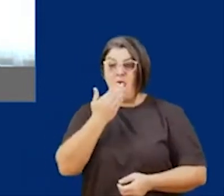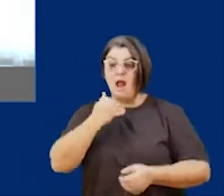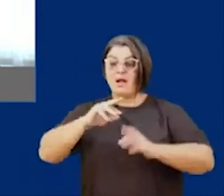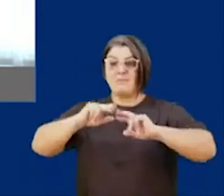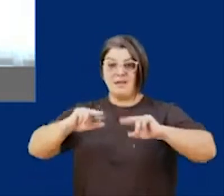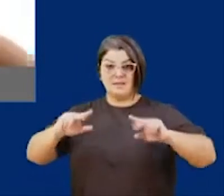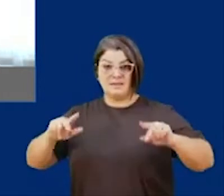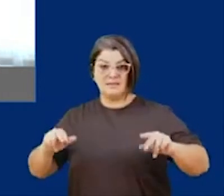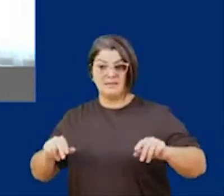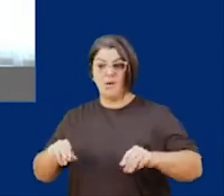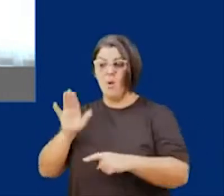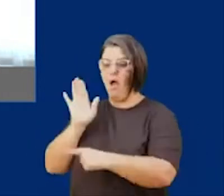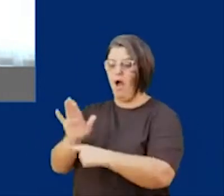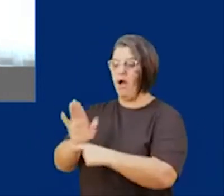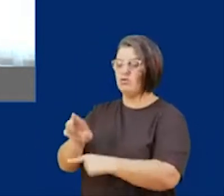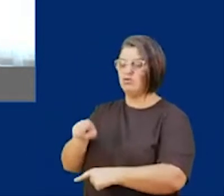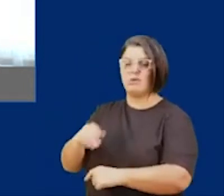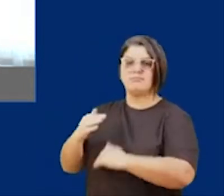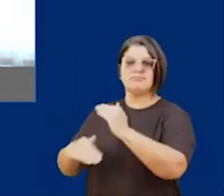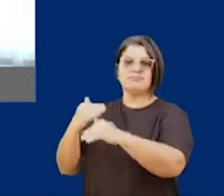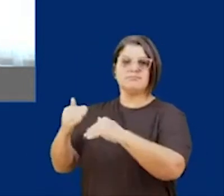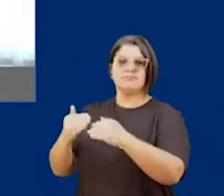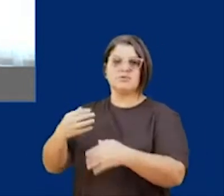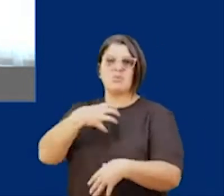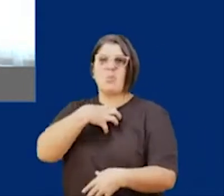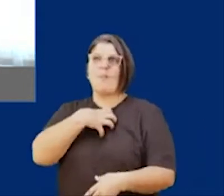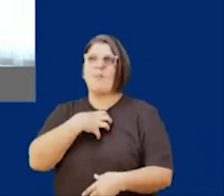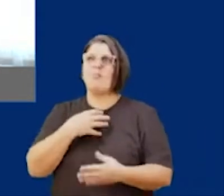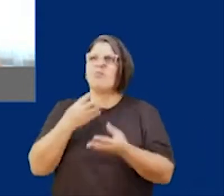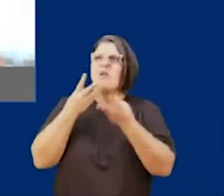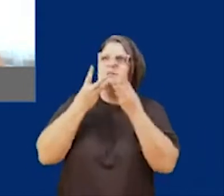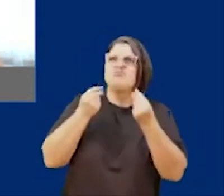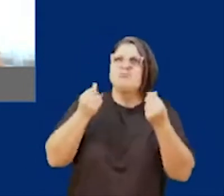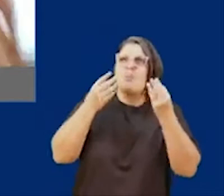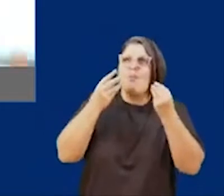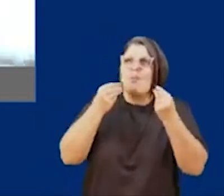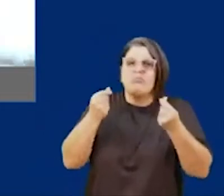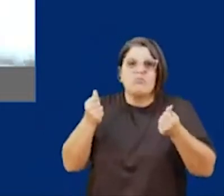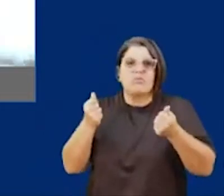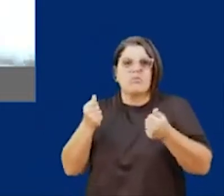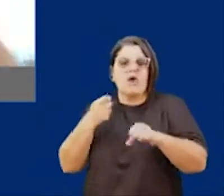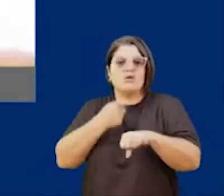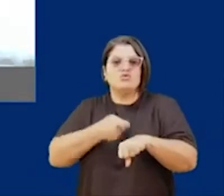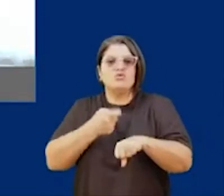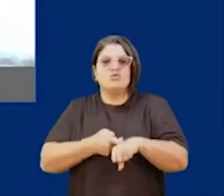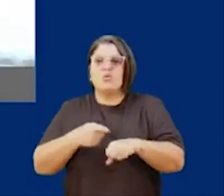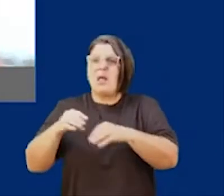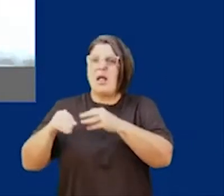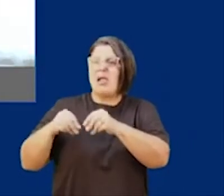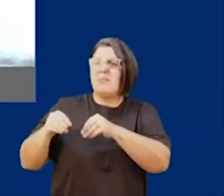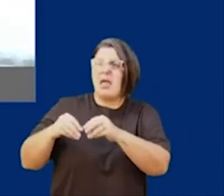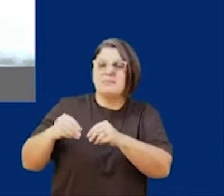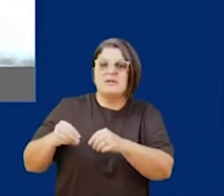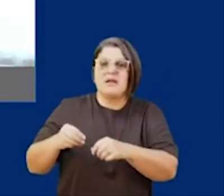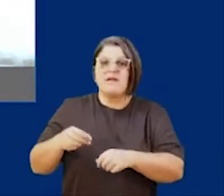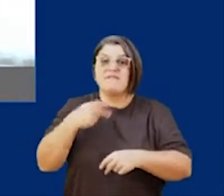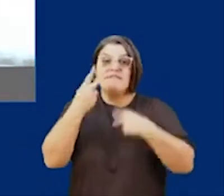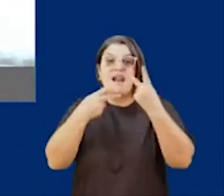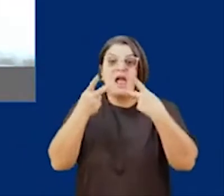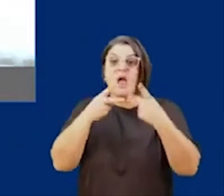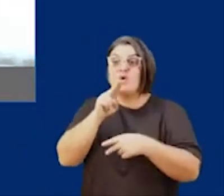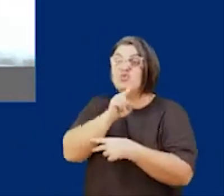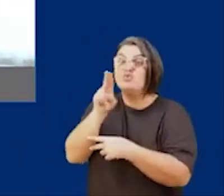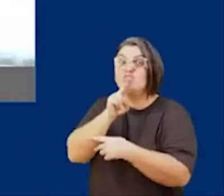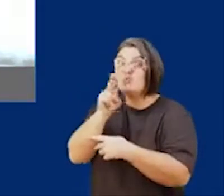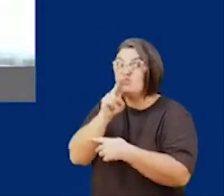A criança conhecer texturas, formas, sabores, consistências, a gente falar o nome das comidas enquanto está dando a comida, conversar com a criança enquanto ela